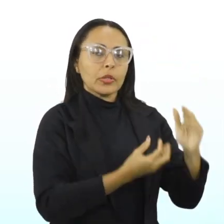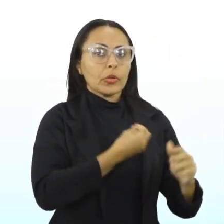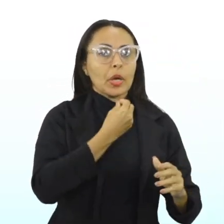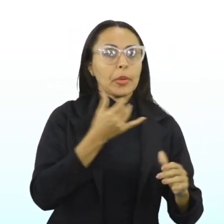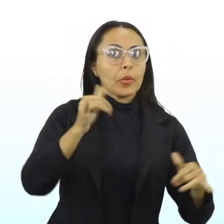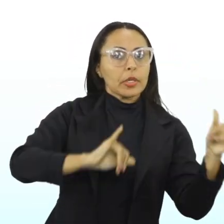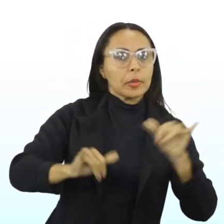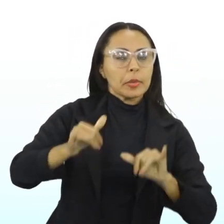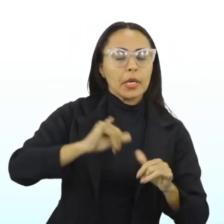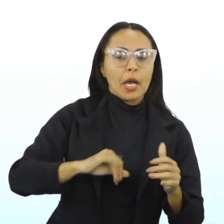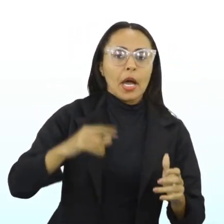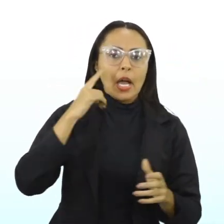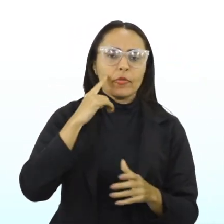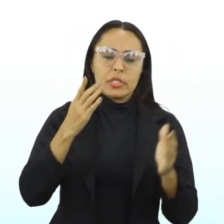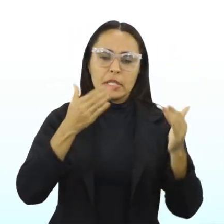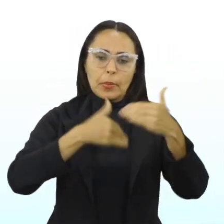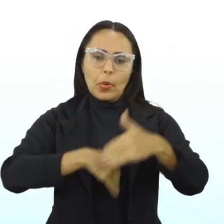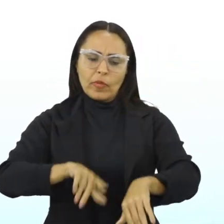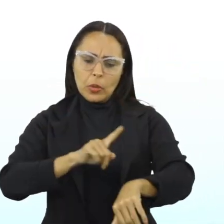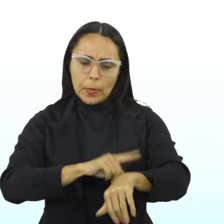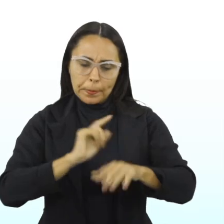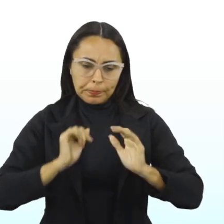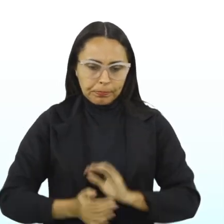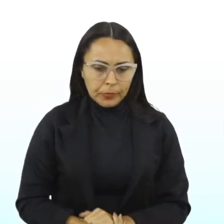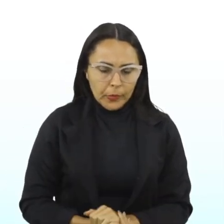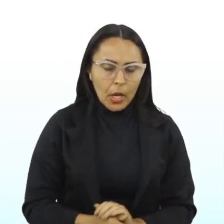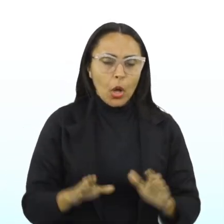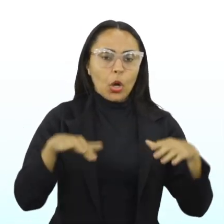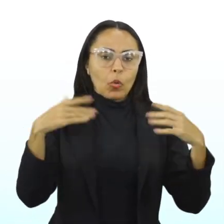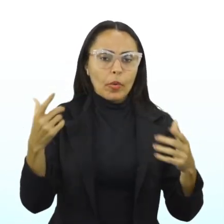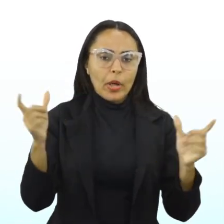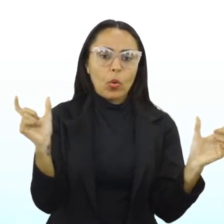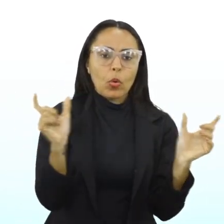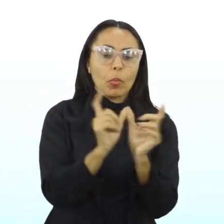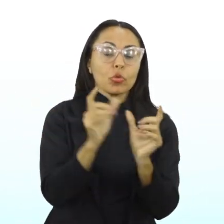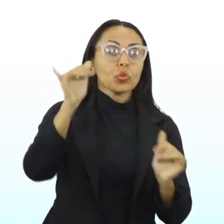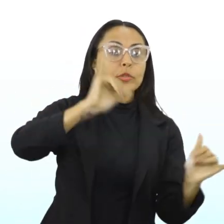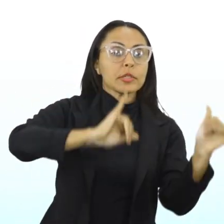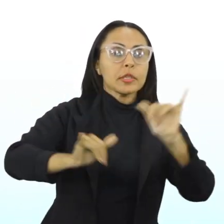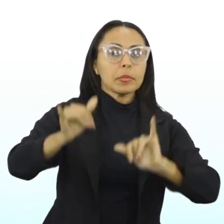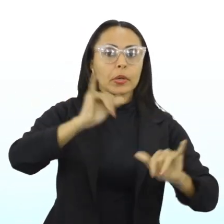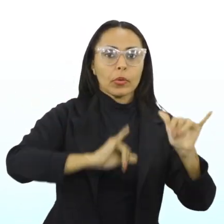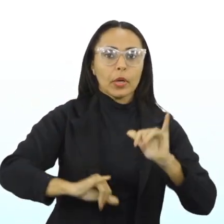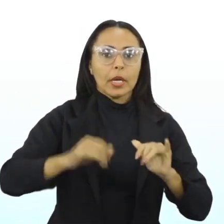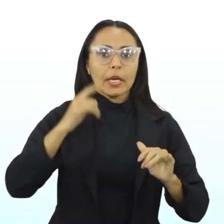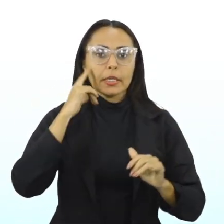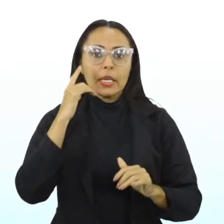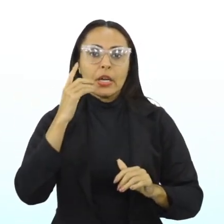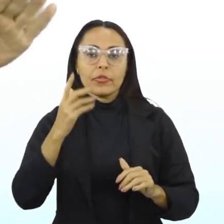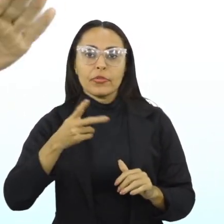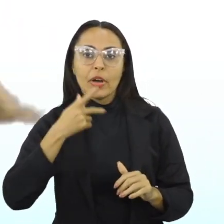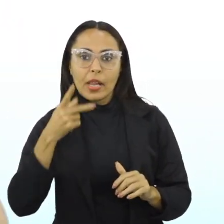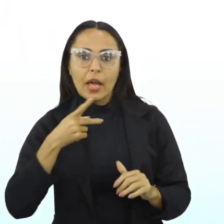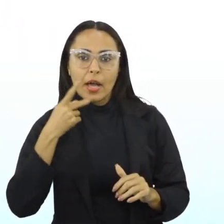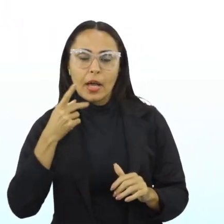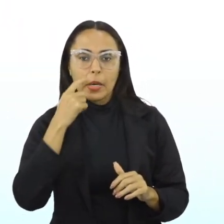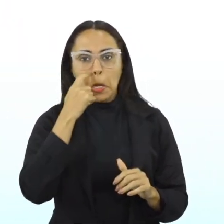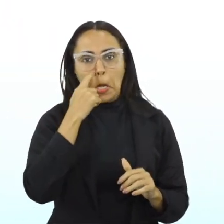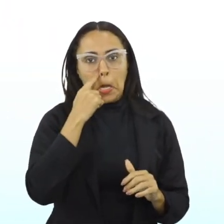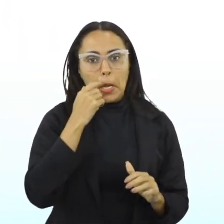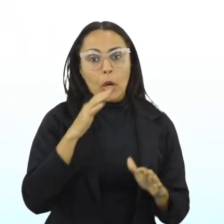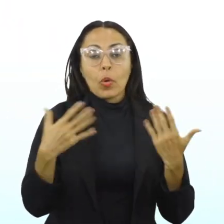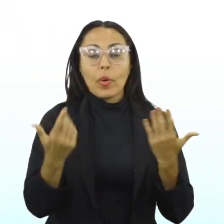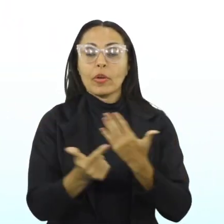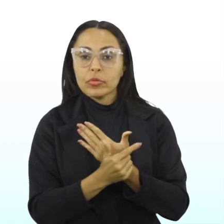que você vai ter que determinar na hora da prova? Ora, qual é o composto químico que está querendo falar naquela questão e qual